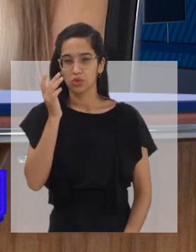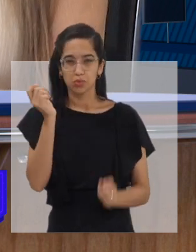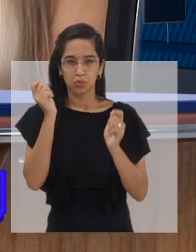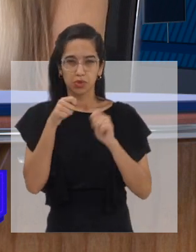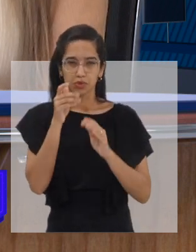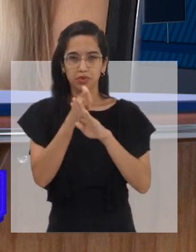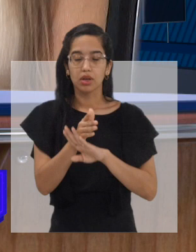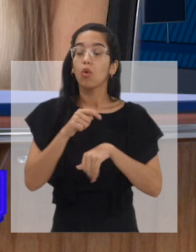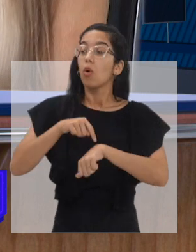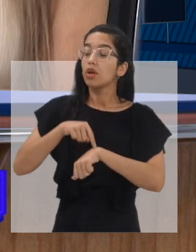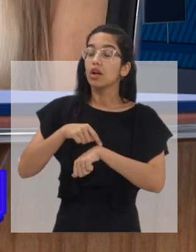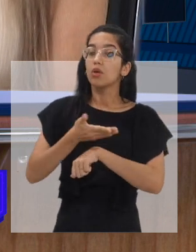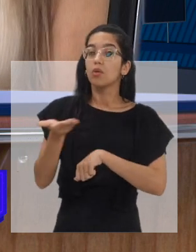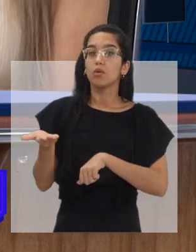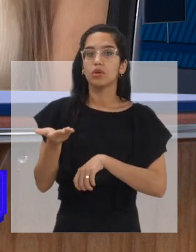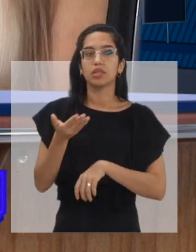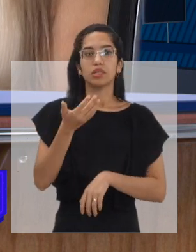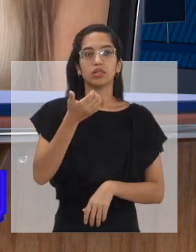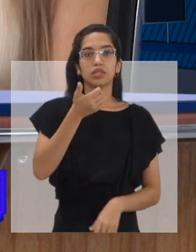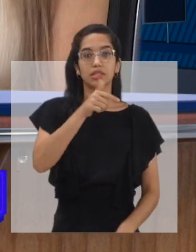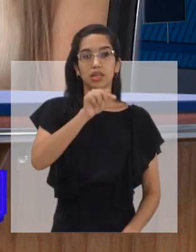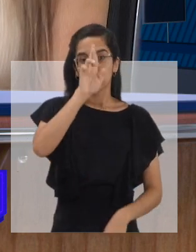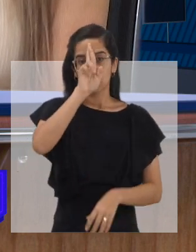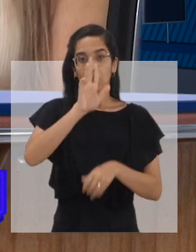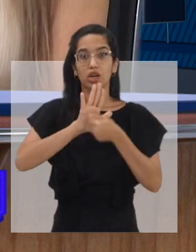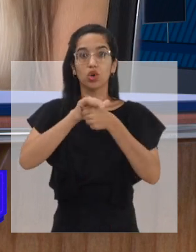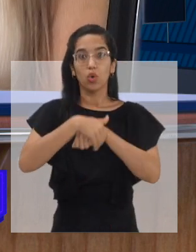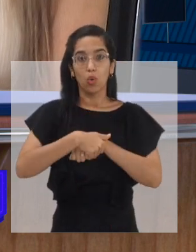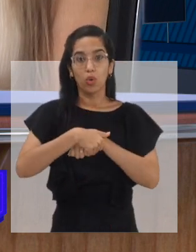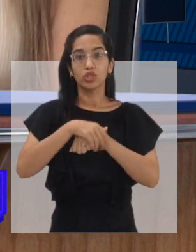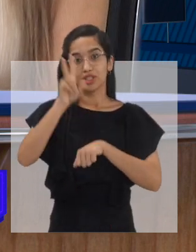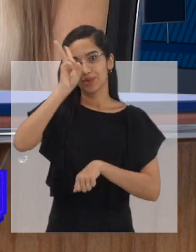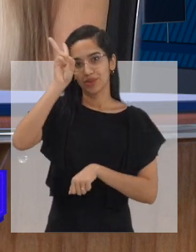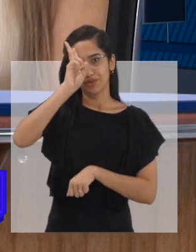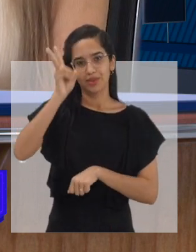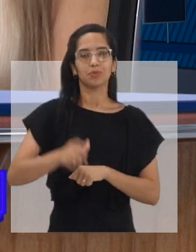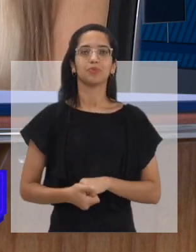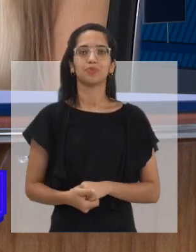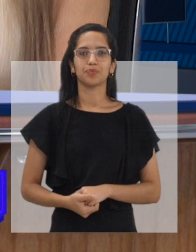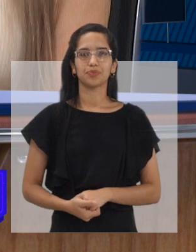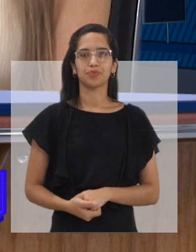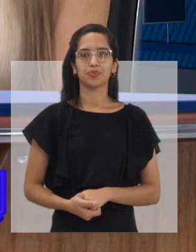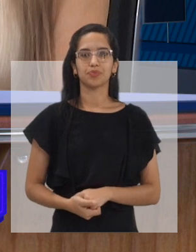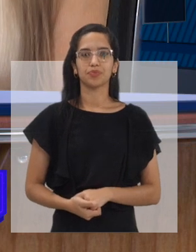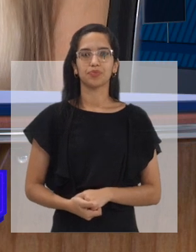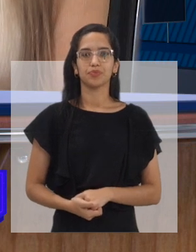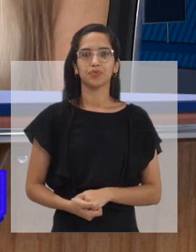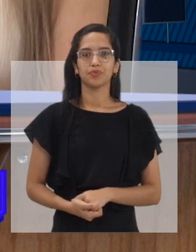do professor? Vai ser às 19 horas, segunda-feira, dia 16. 19 horas, segunda-feira. Bom, nós vamos ter